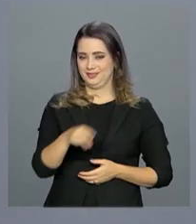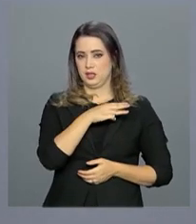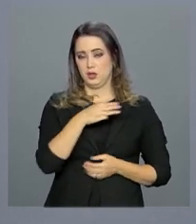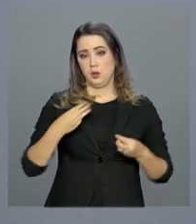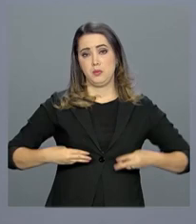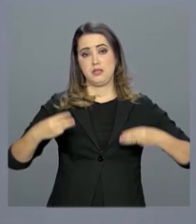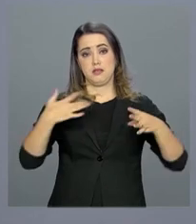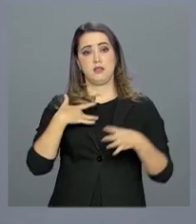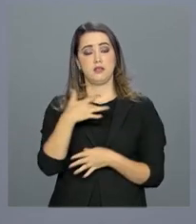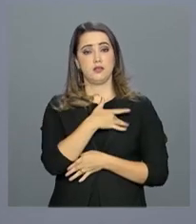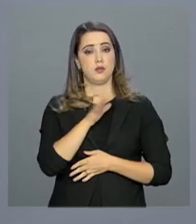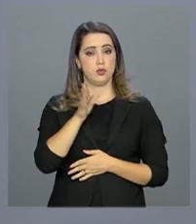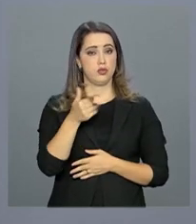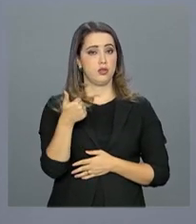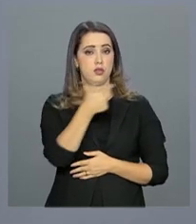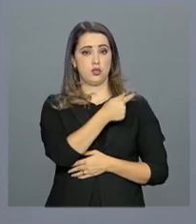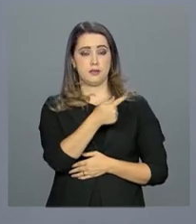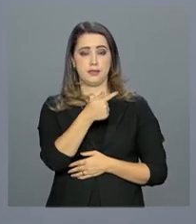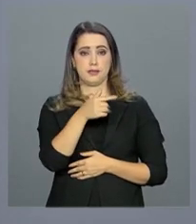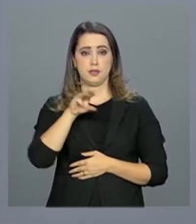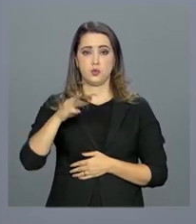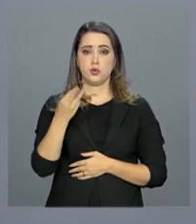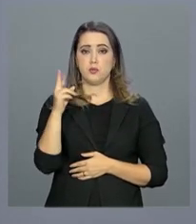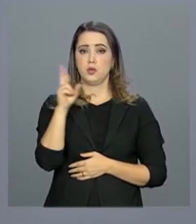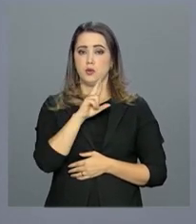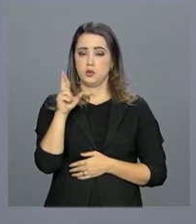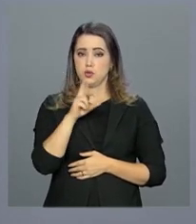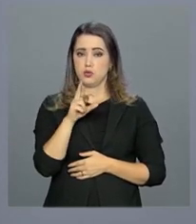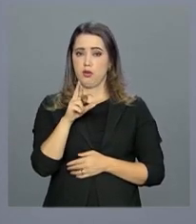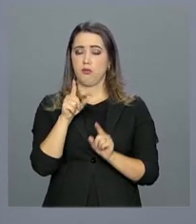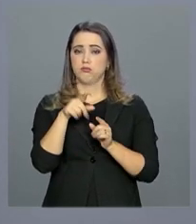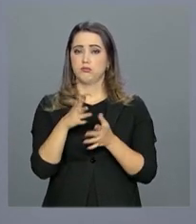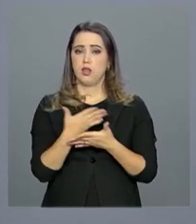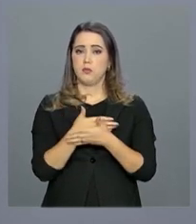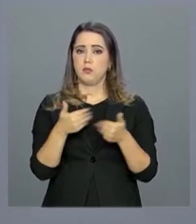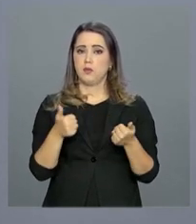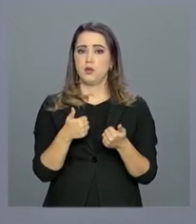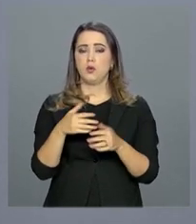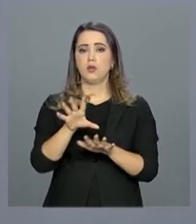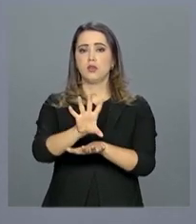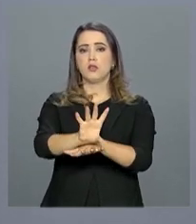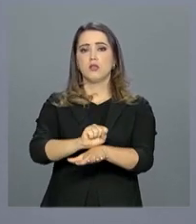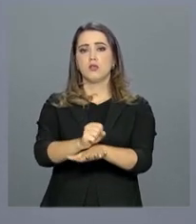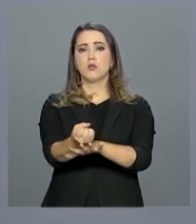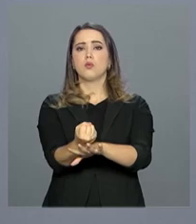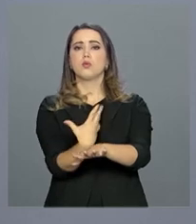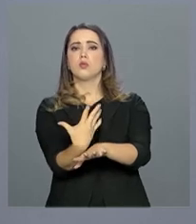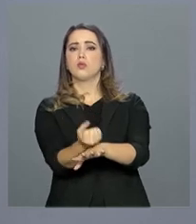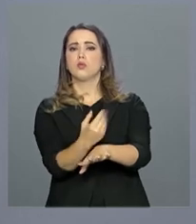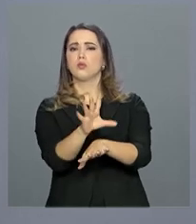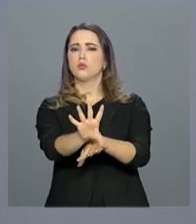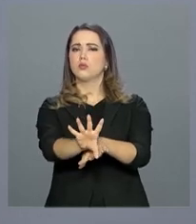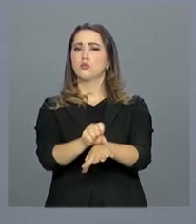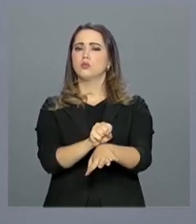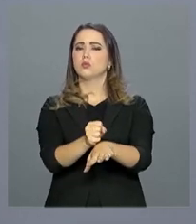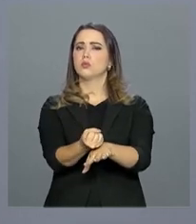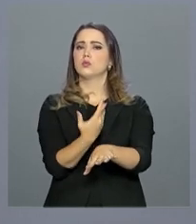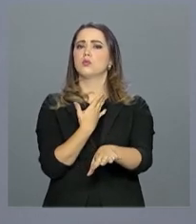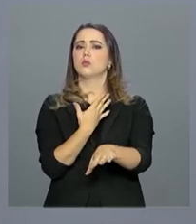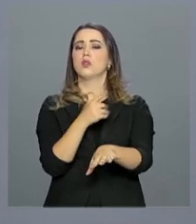17 milhões de reais para ampliar e qualificar o trabalho das ouvidorias do sistema único de saúde o